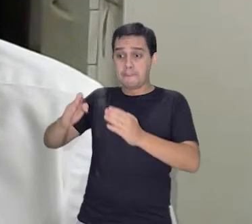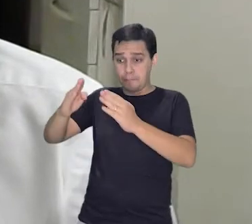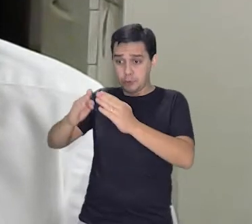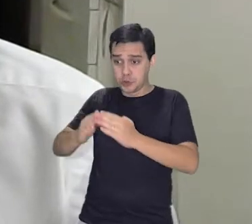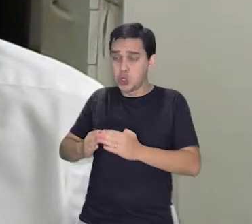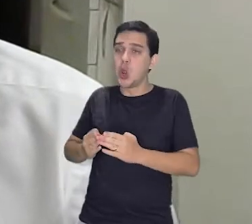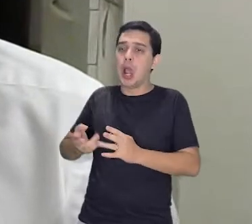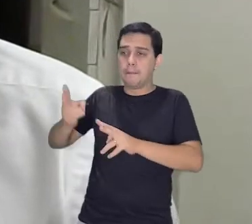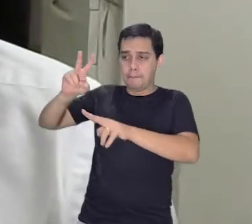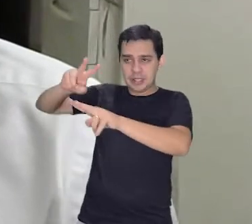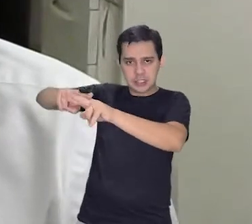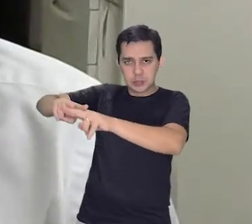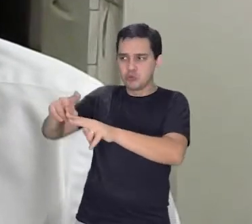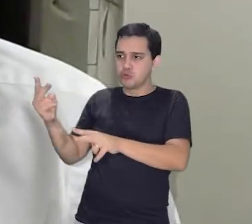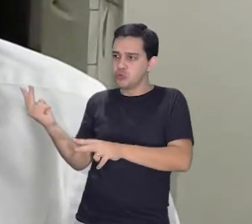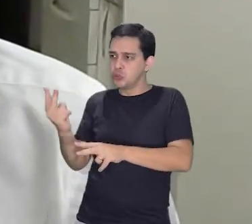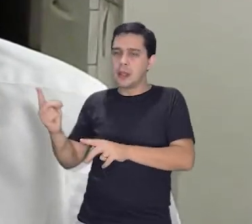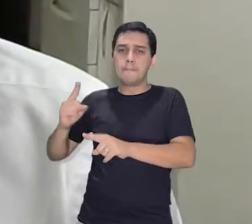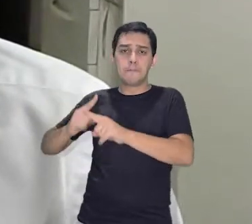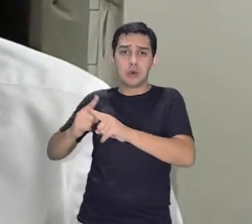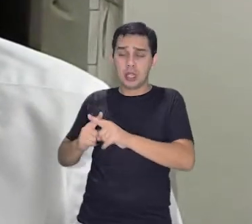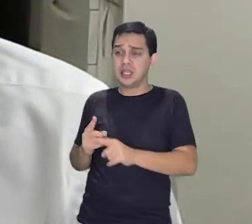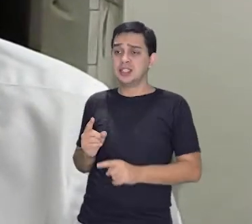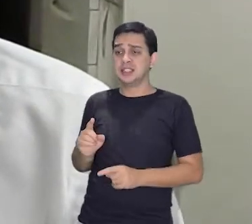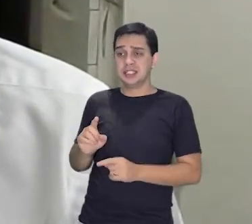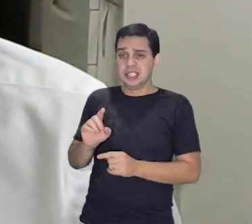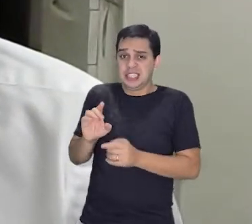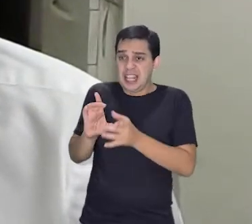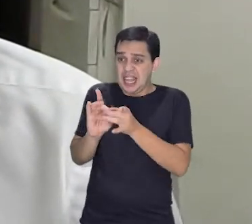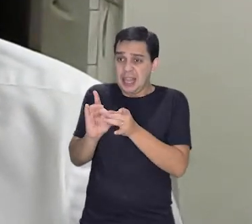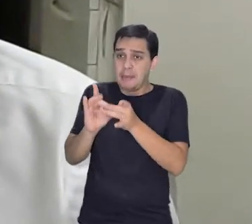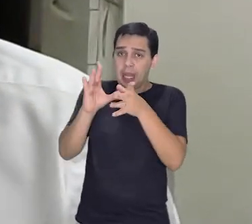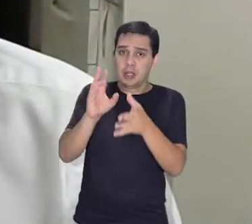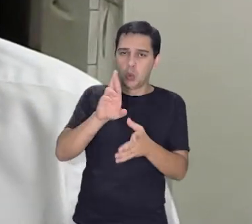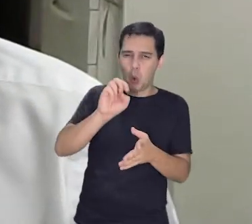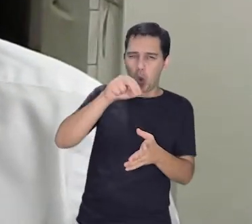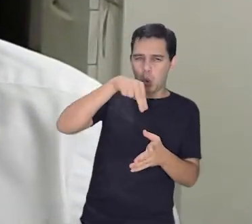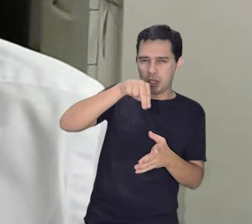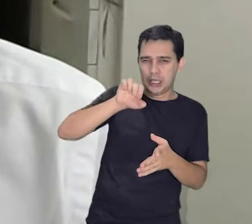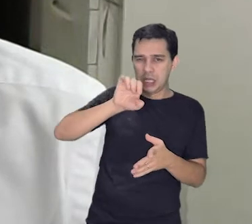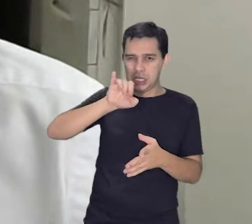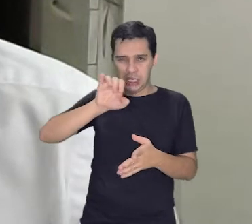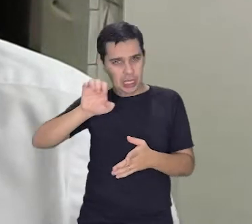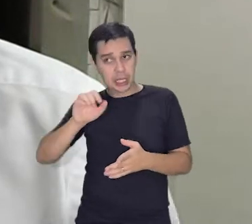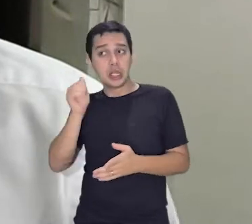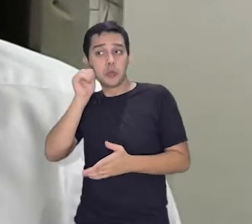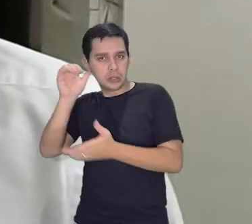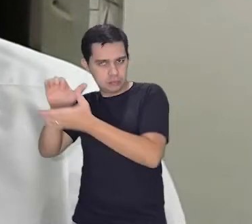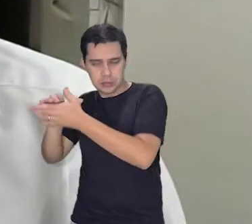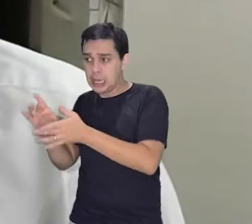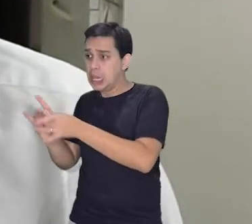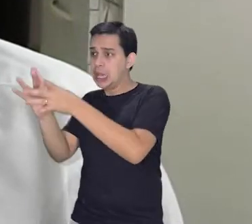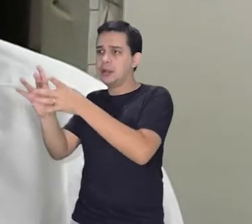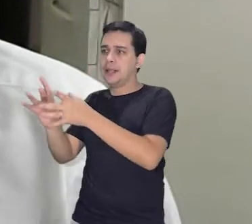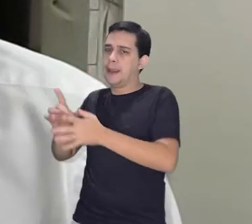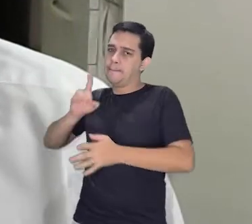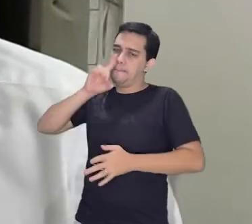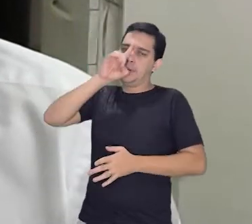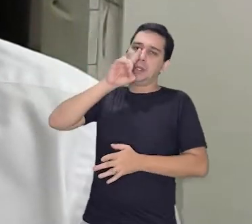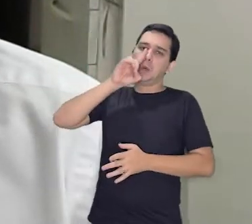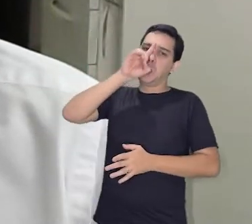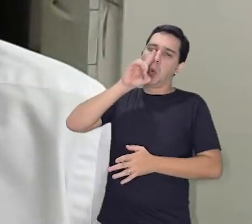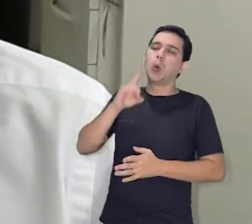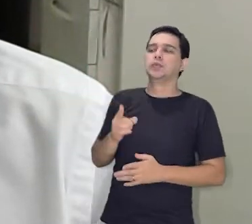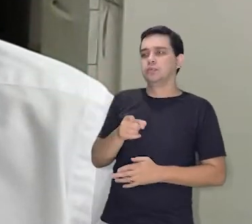Público compreender que a liberdade tanto de Rony Lessa quanto da sua esposa poderiam representar risco à ordem pública